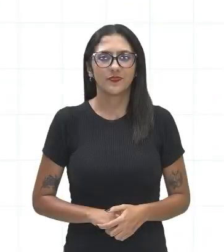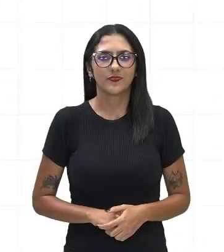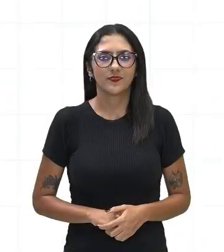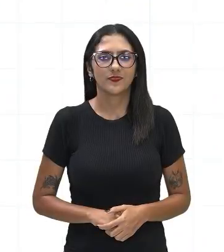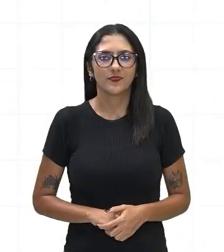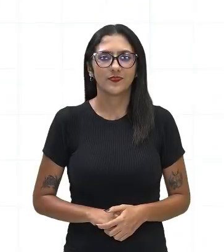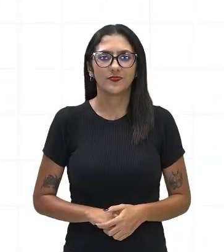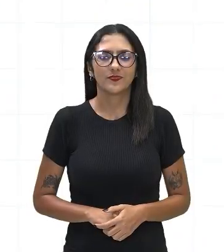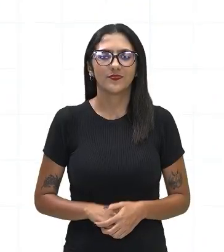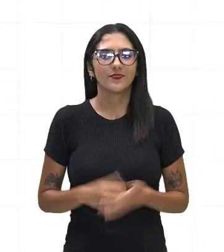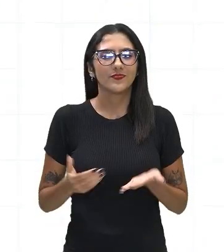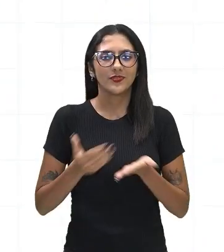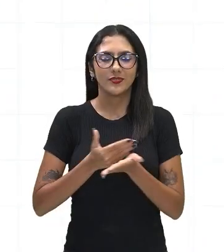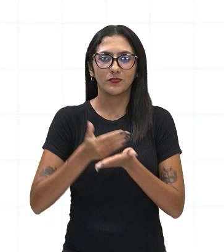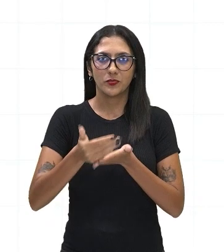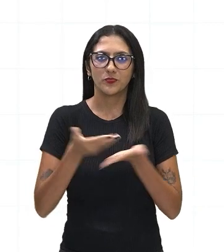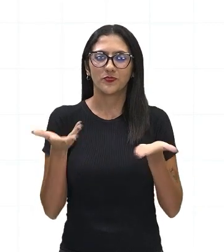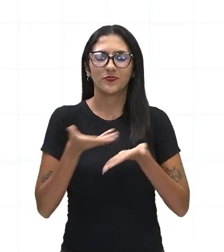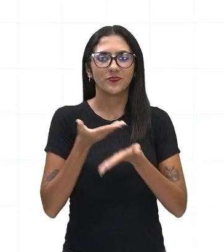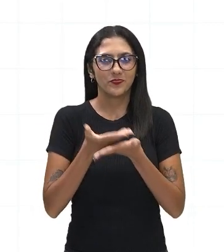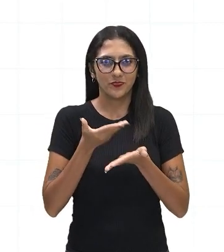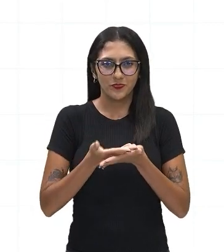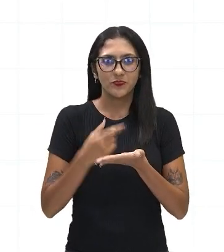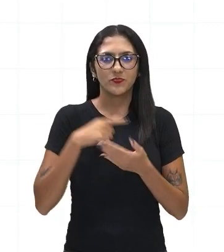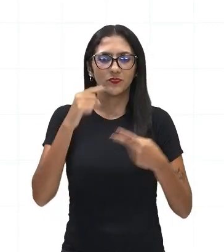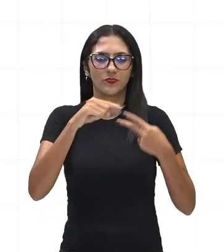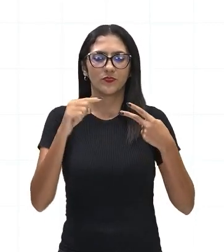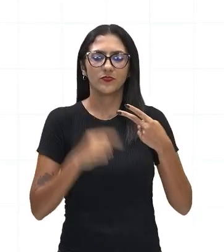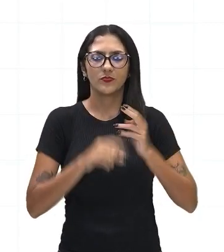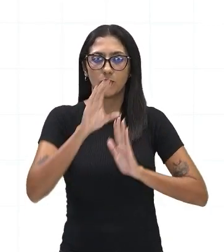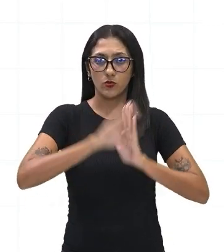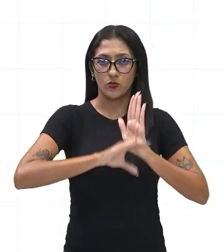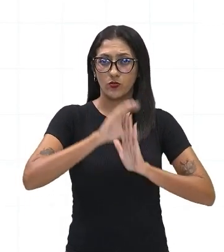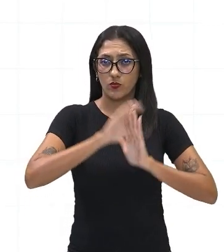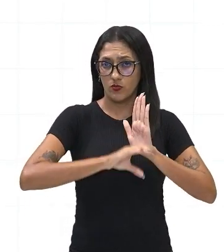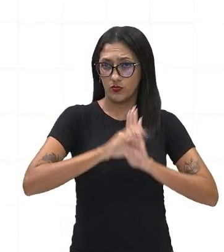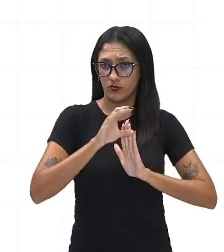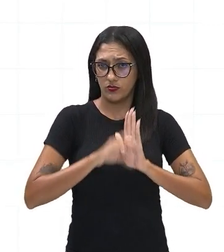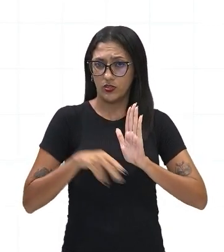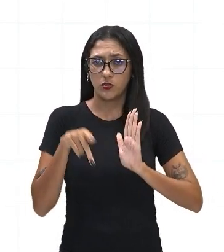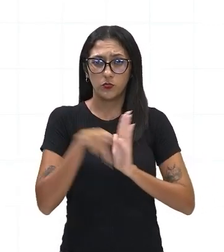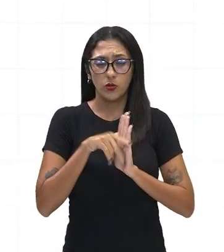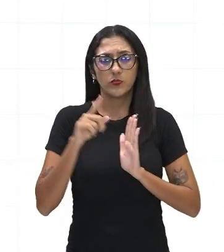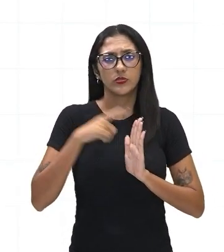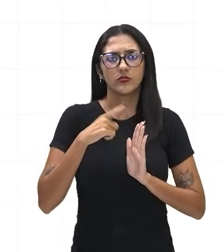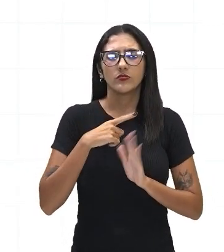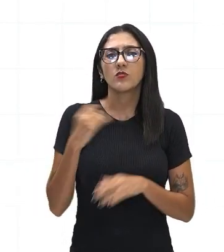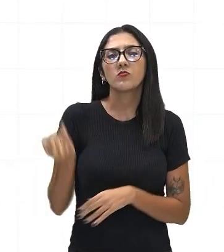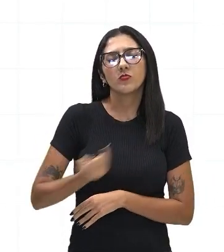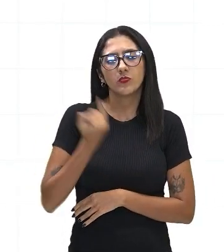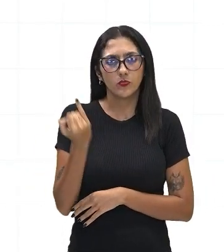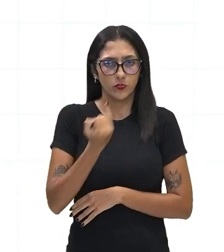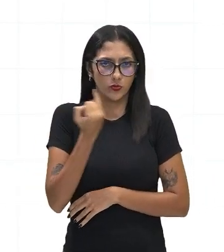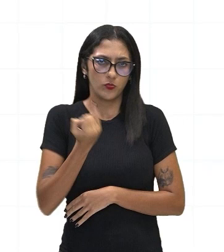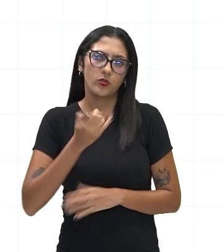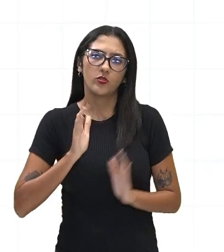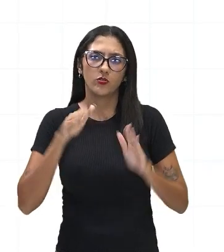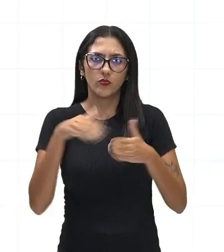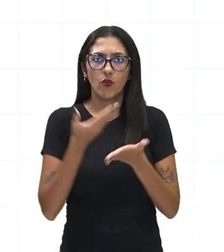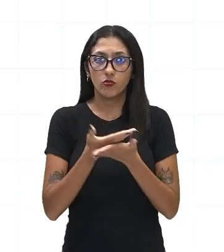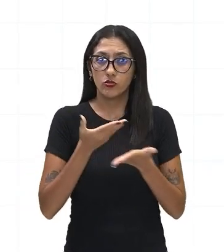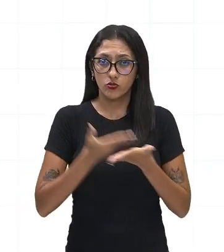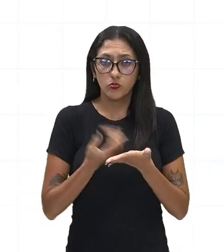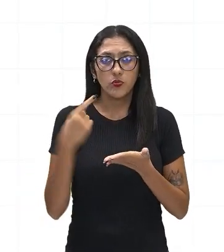Então, vamos iniciar a nossa aula com dois conceitos muito importantes para a